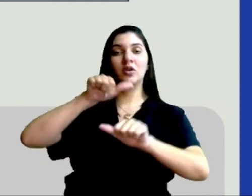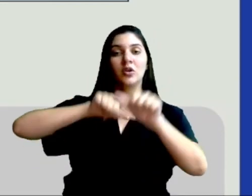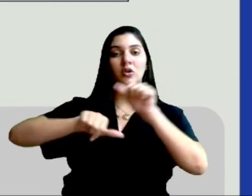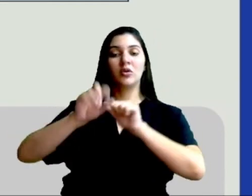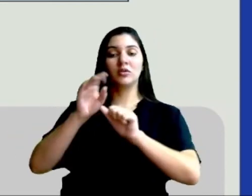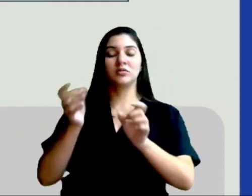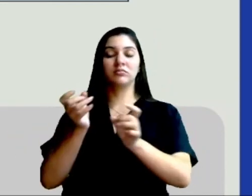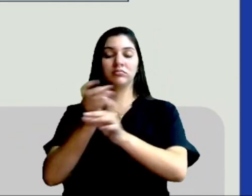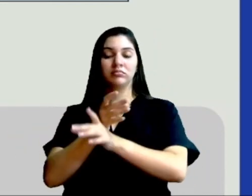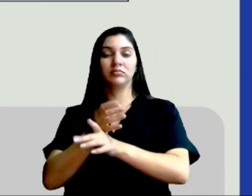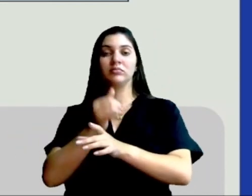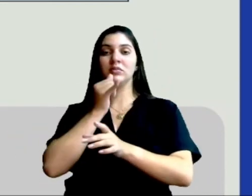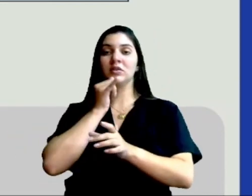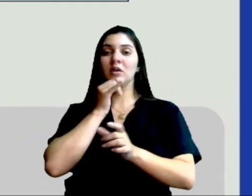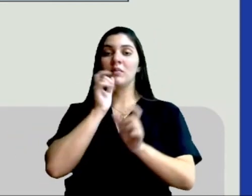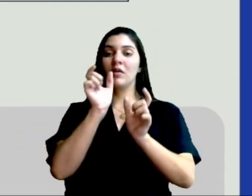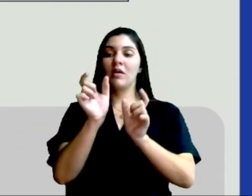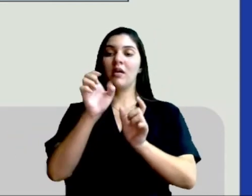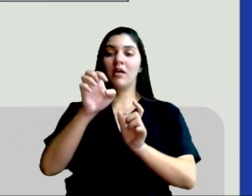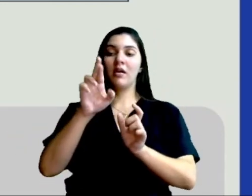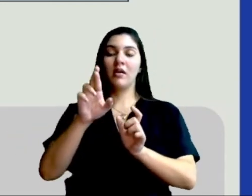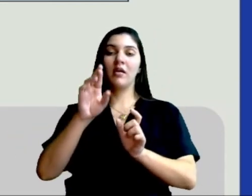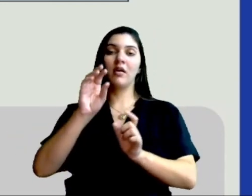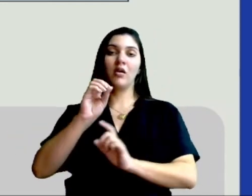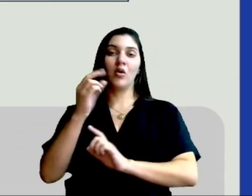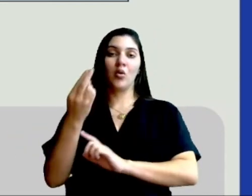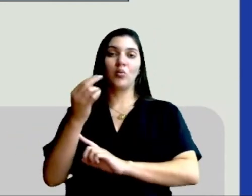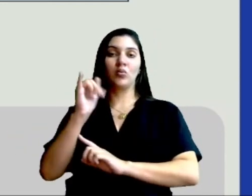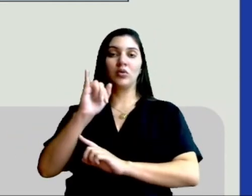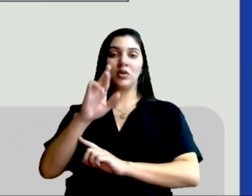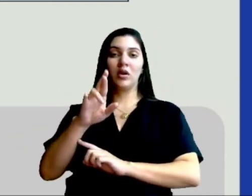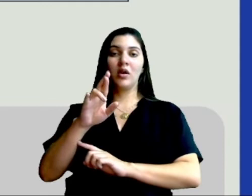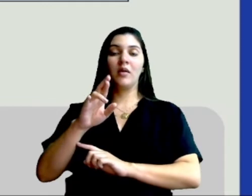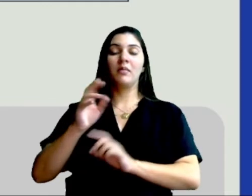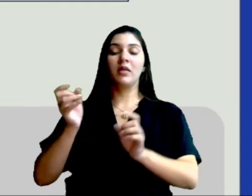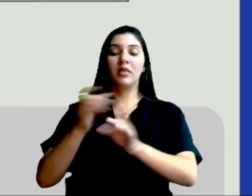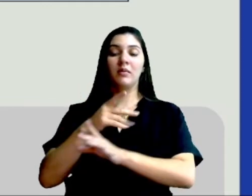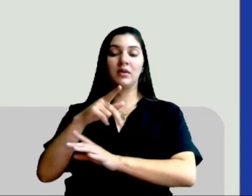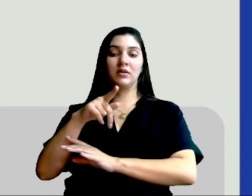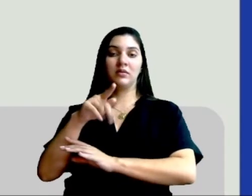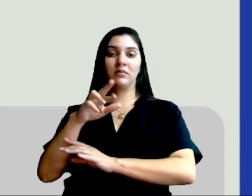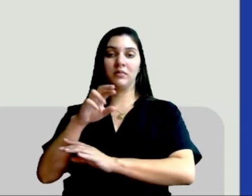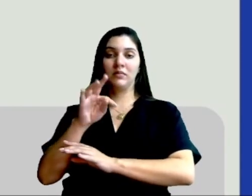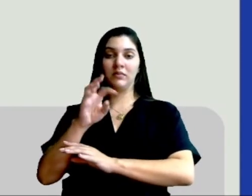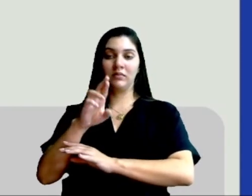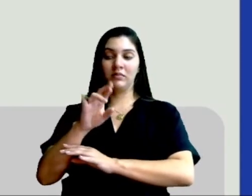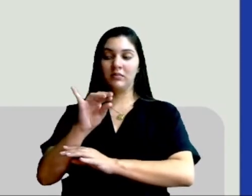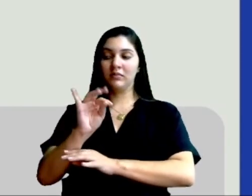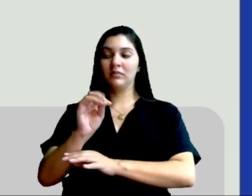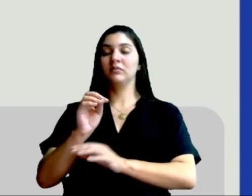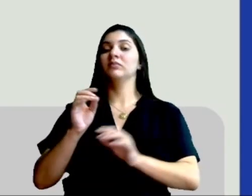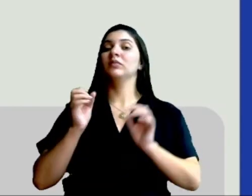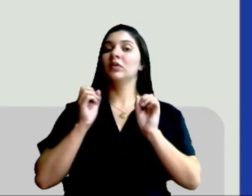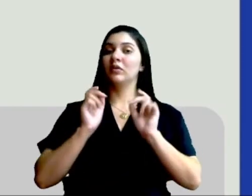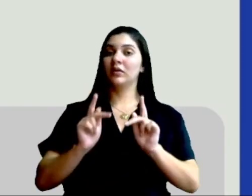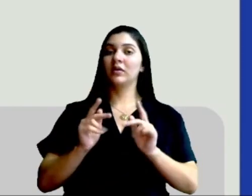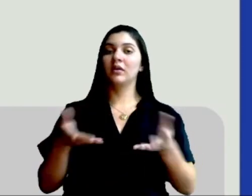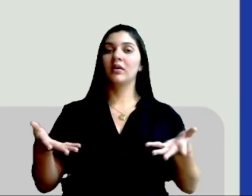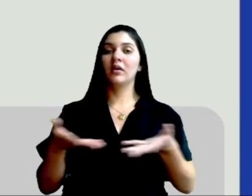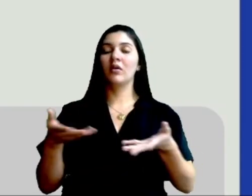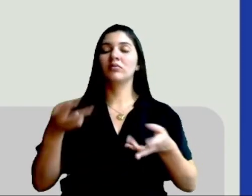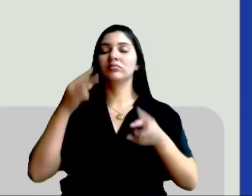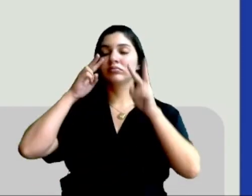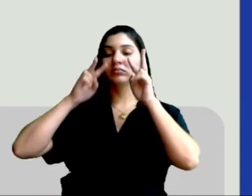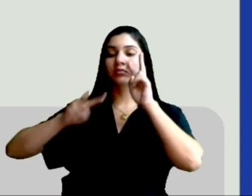a terminação, ER ou IR, pela terminação de pretérito, tá bom? E agora nós